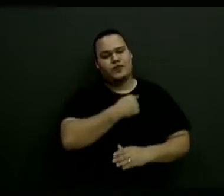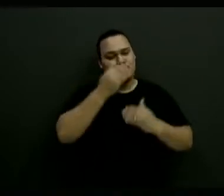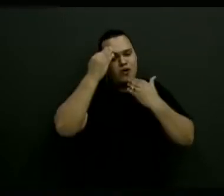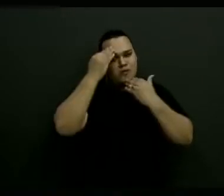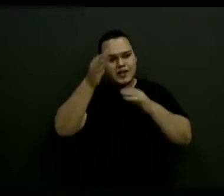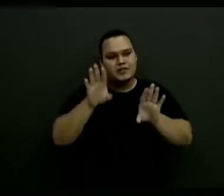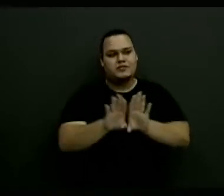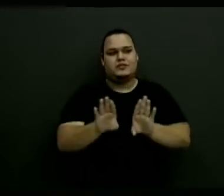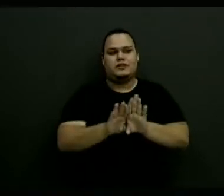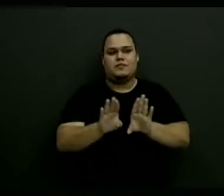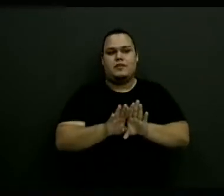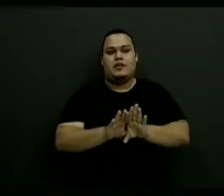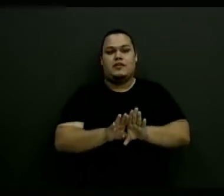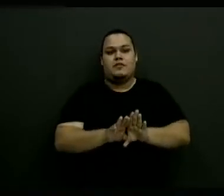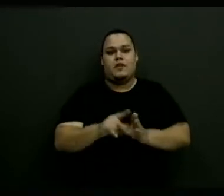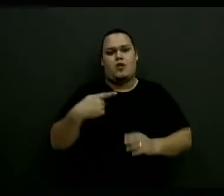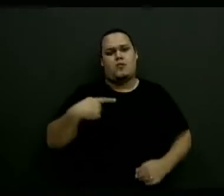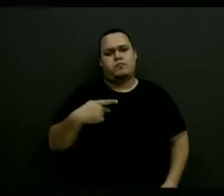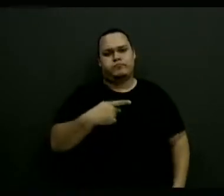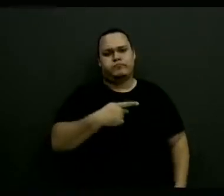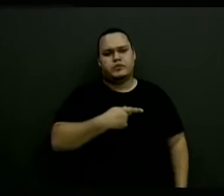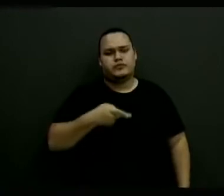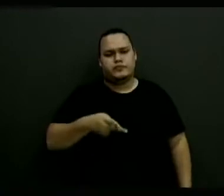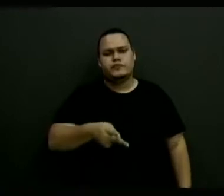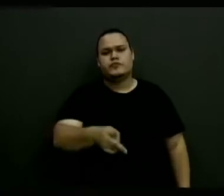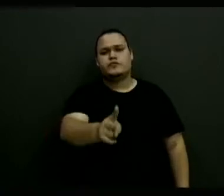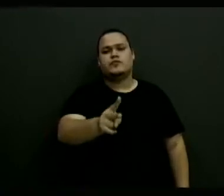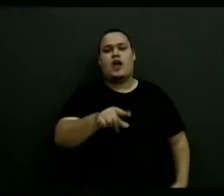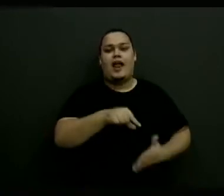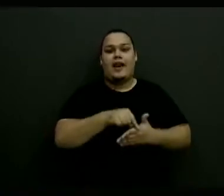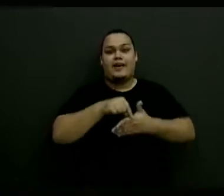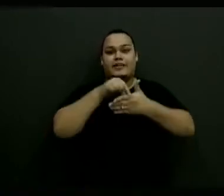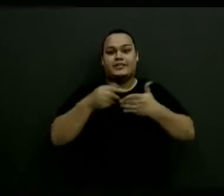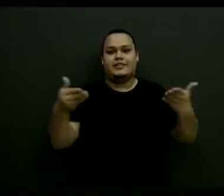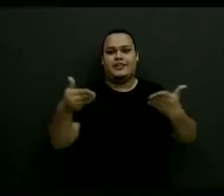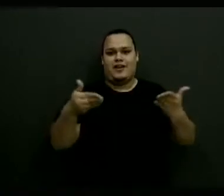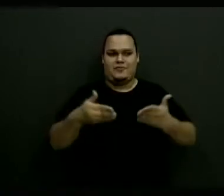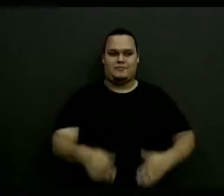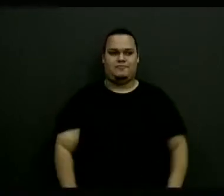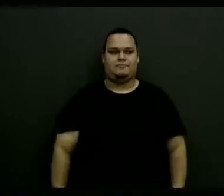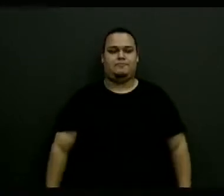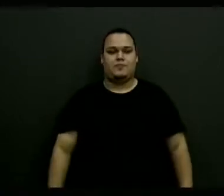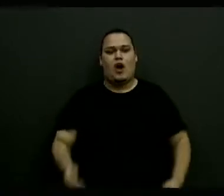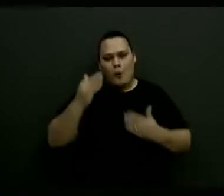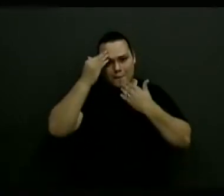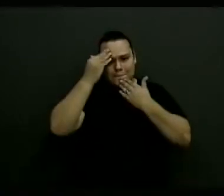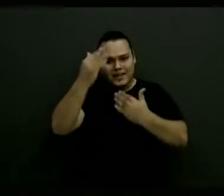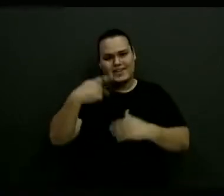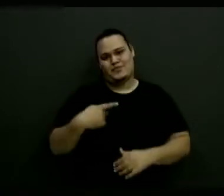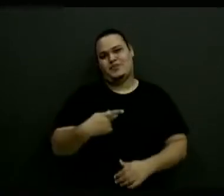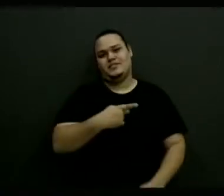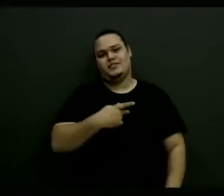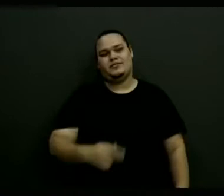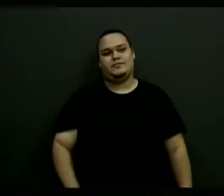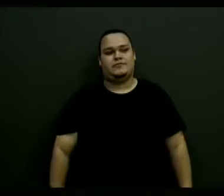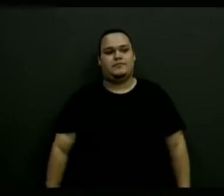liderança, agradecemos ao Senhor aí por nos estar nos liderando esses dias, tá bom? Obrigado, muito obrigado, pastor.